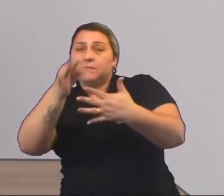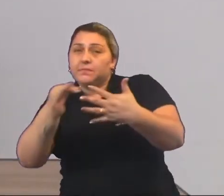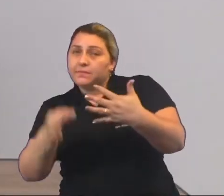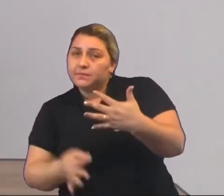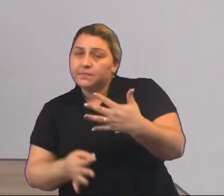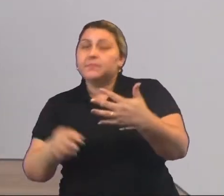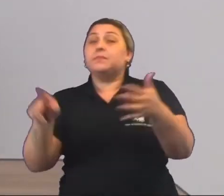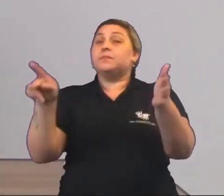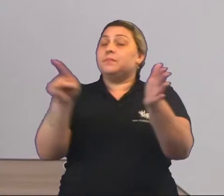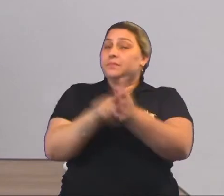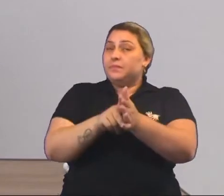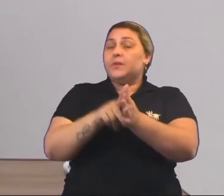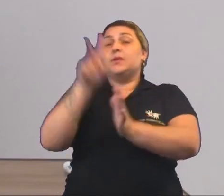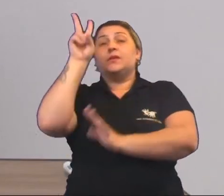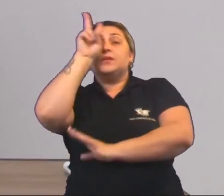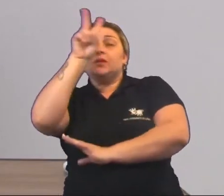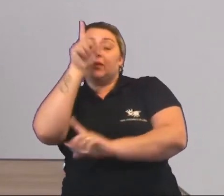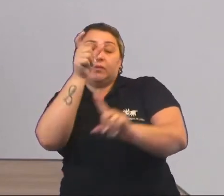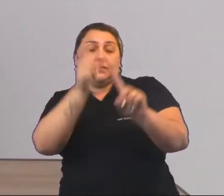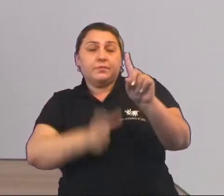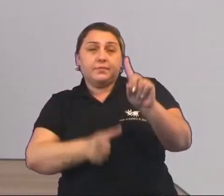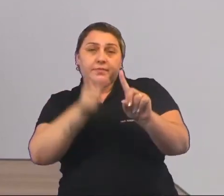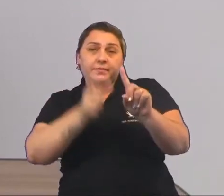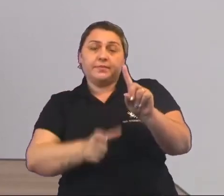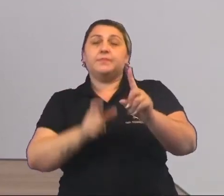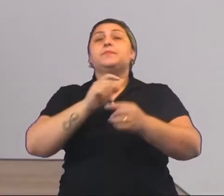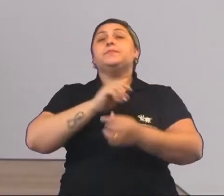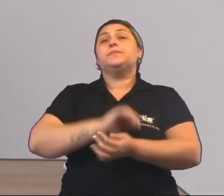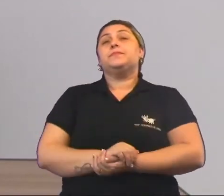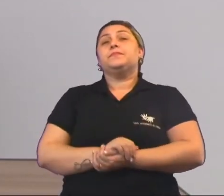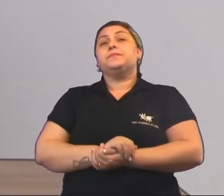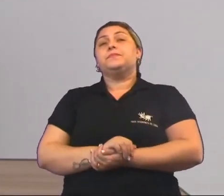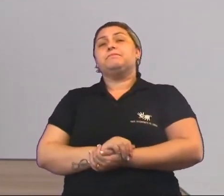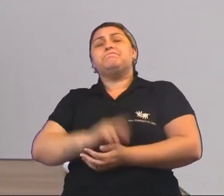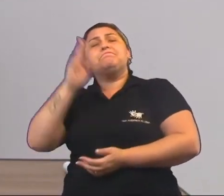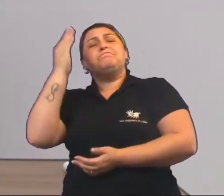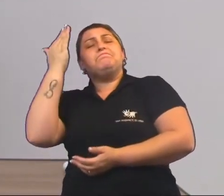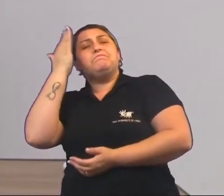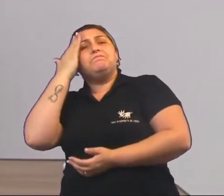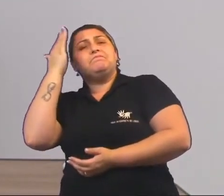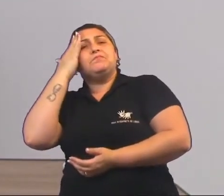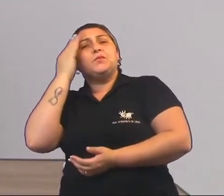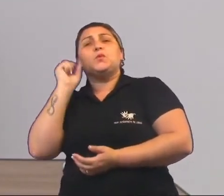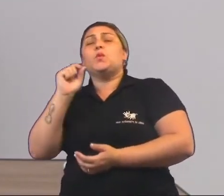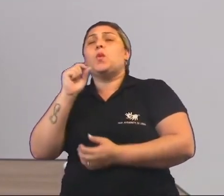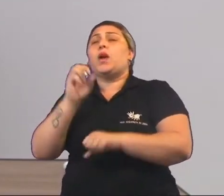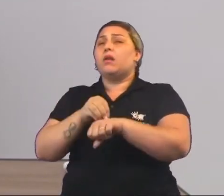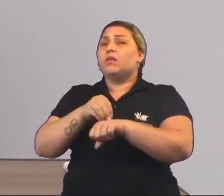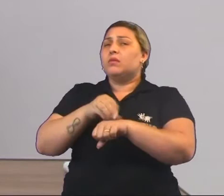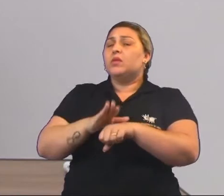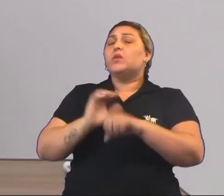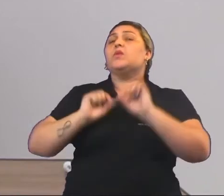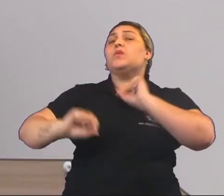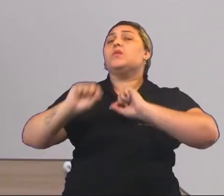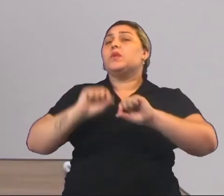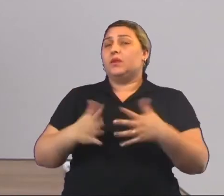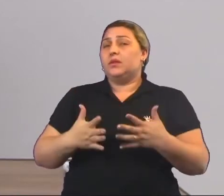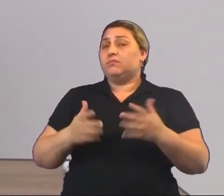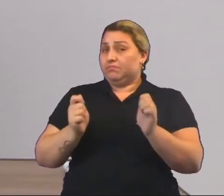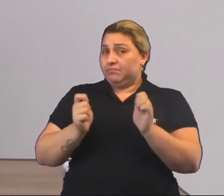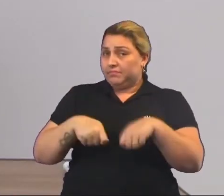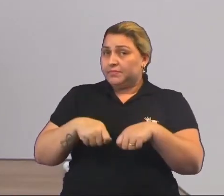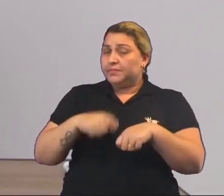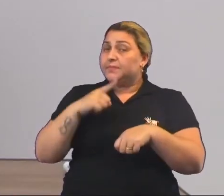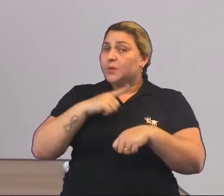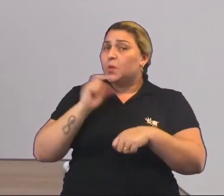elementos que fazem parte, né, que são os personagens dessa história, nos dá uma indicação de onde isso está ocorrendo. Nos dá? Não nos